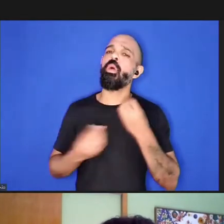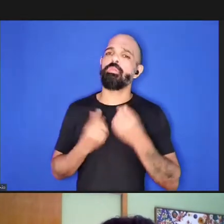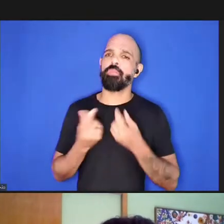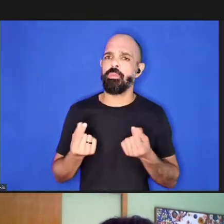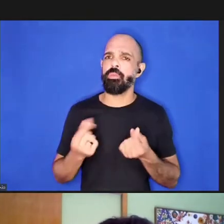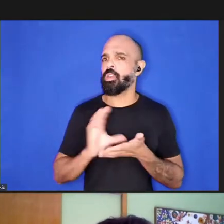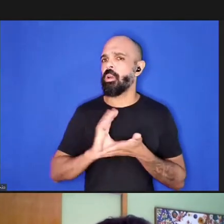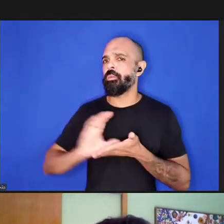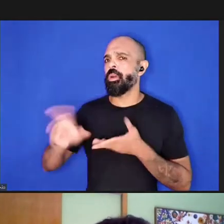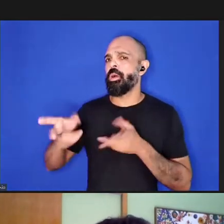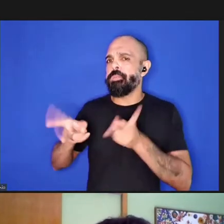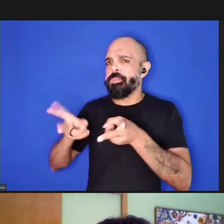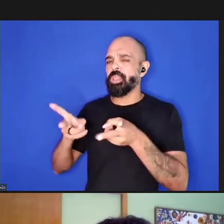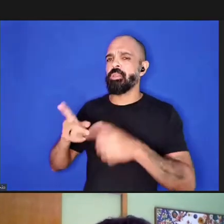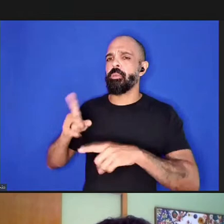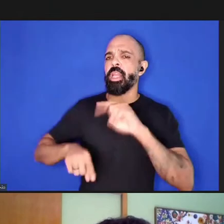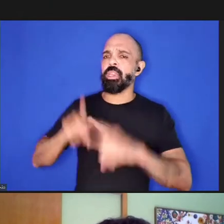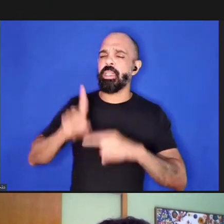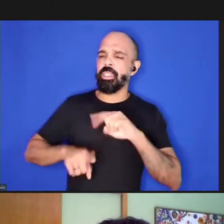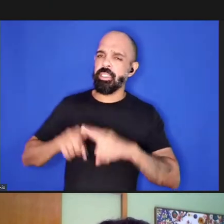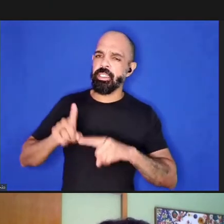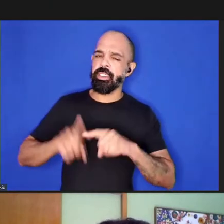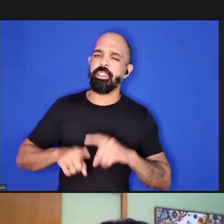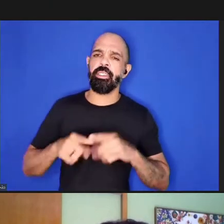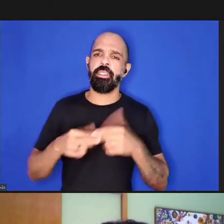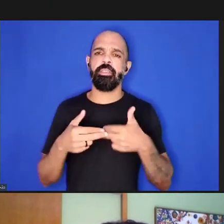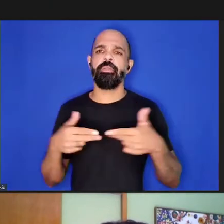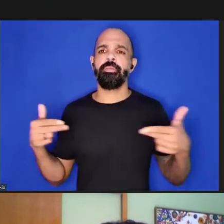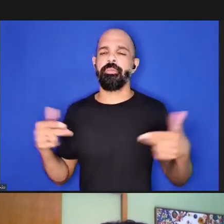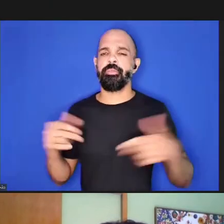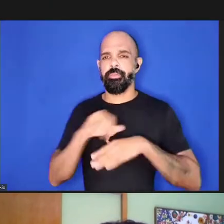conservação de todos esses itens do museu.